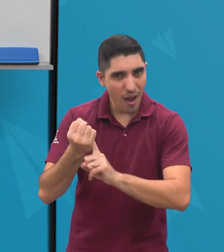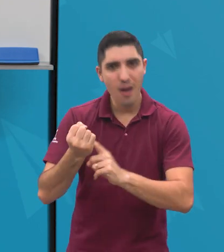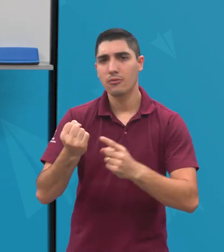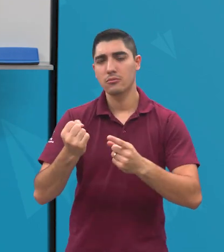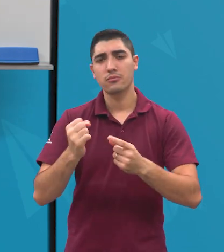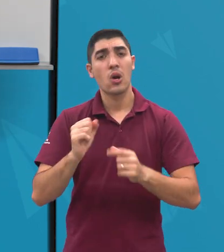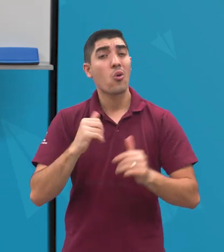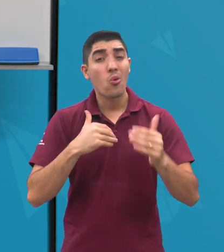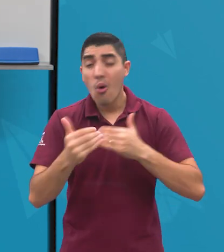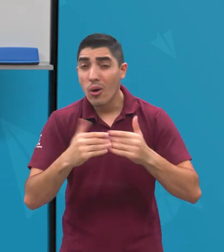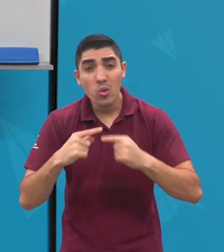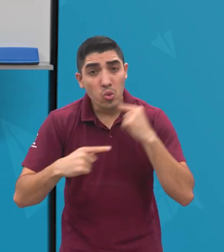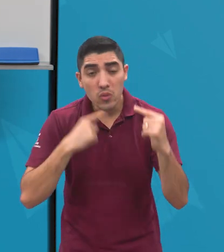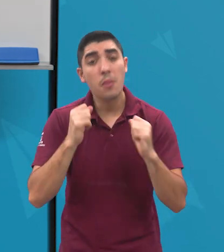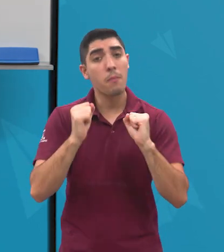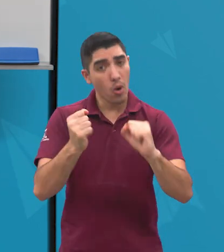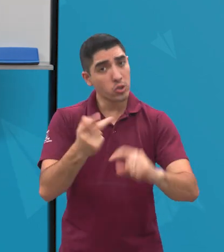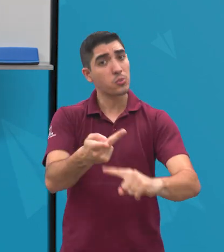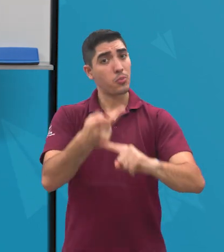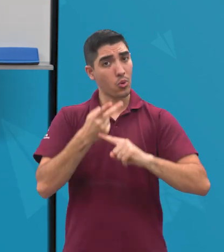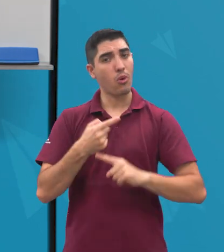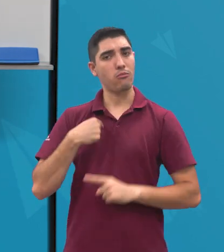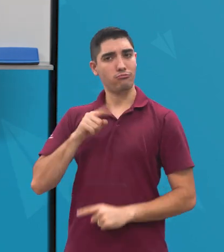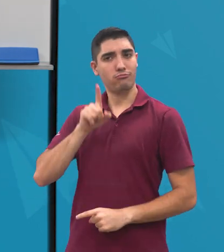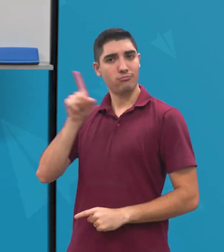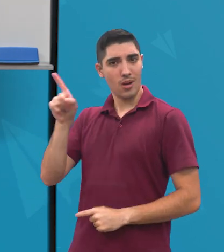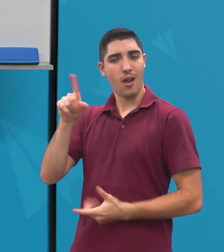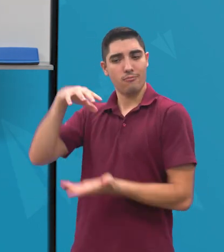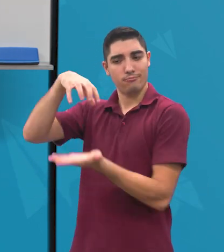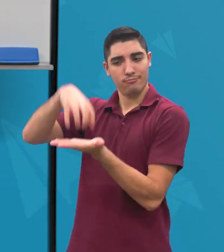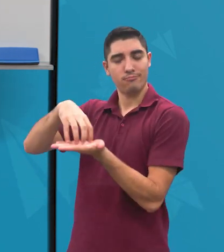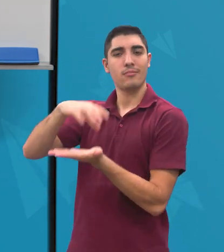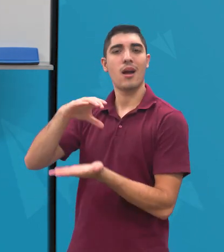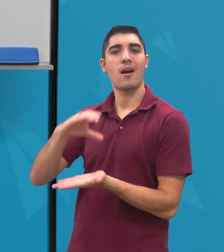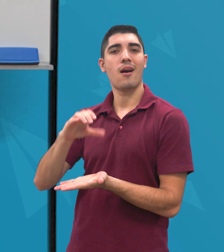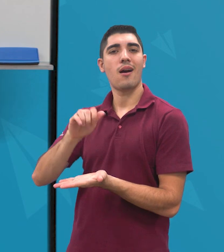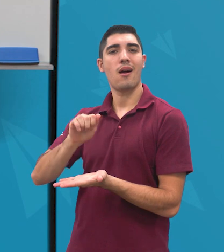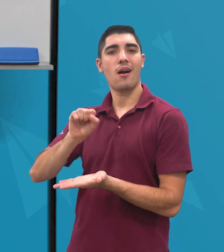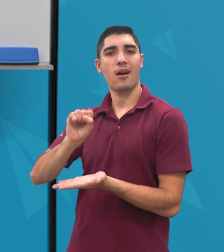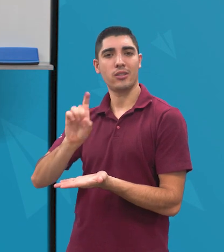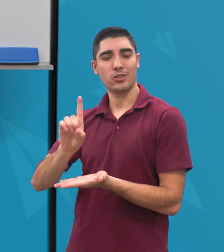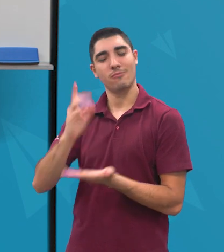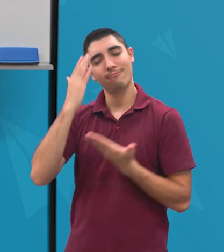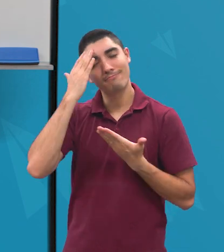alguma dúvida, vocês podem me procurar lá no plantão do CASD.